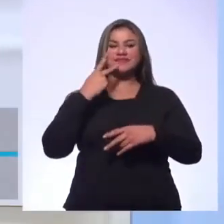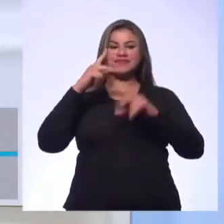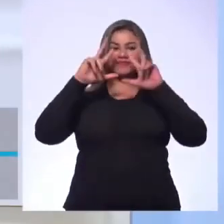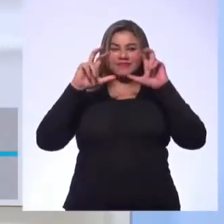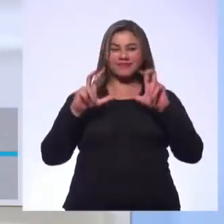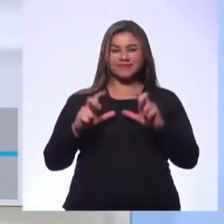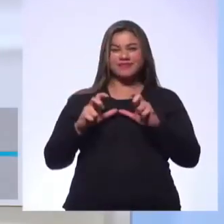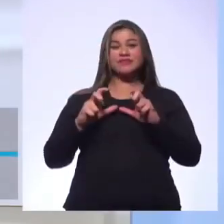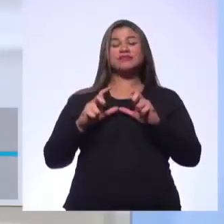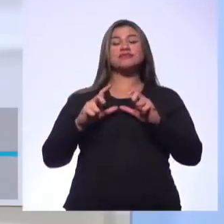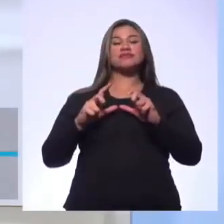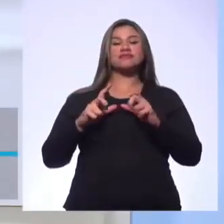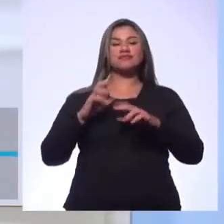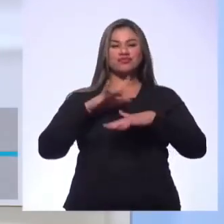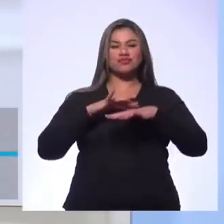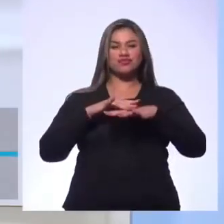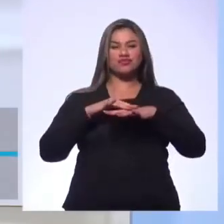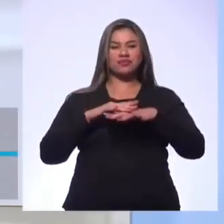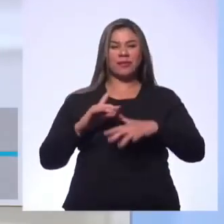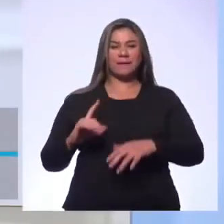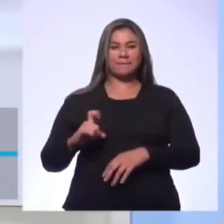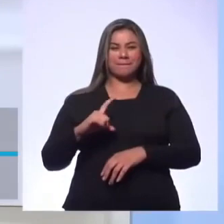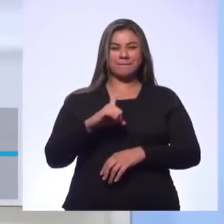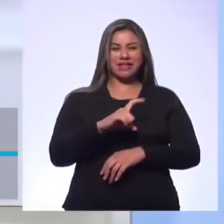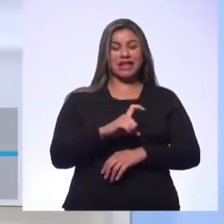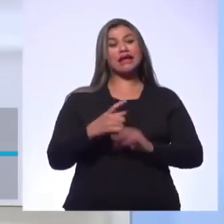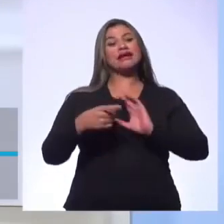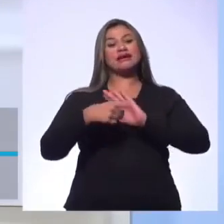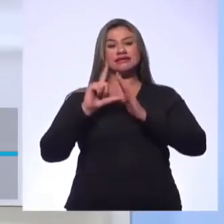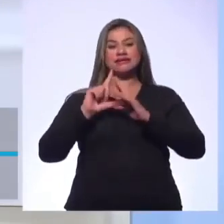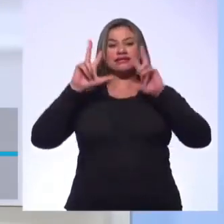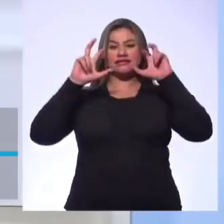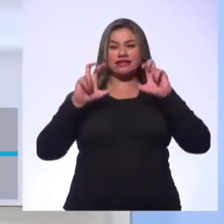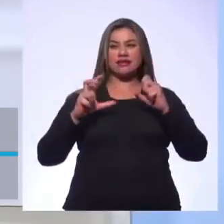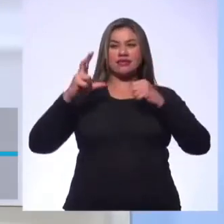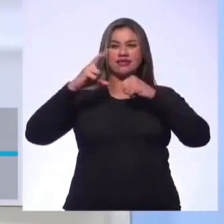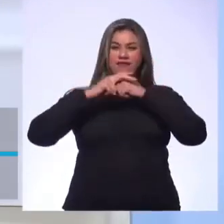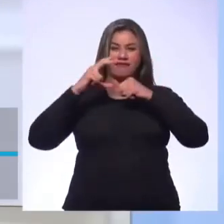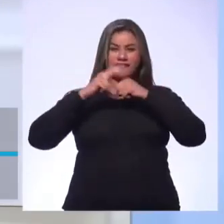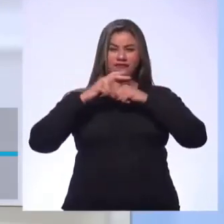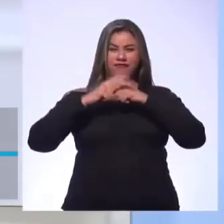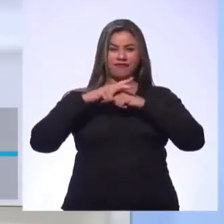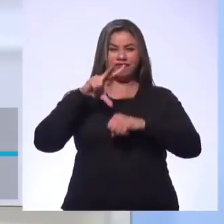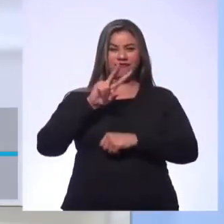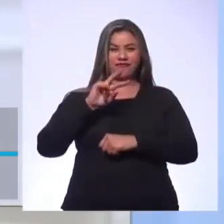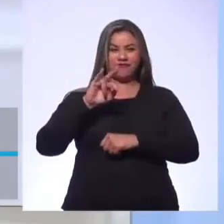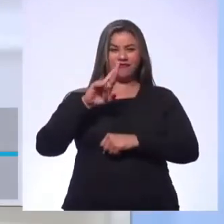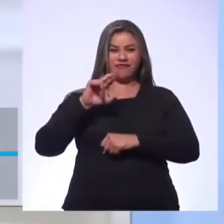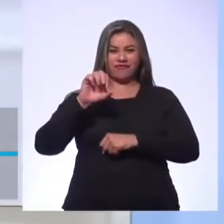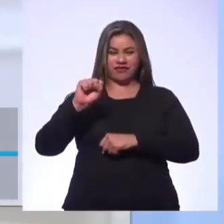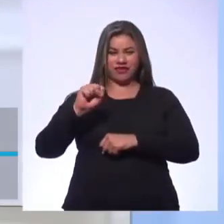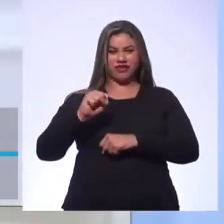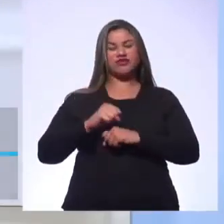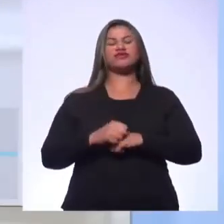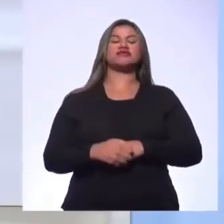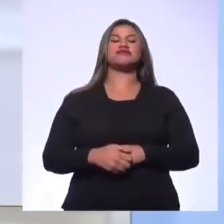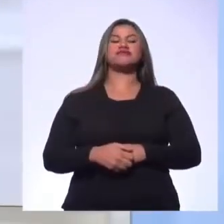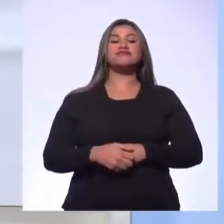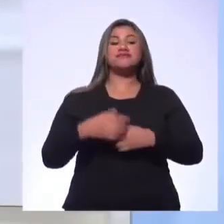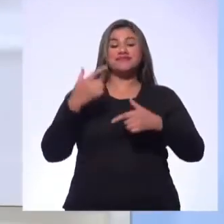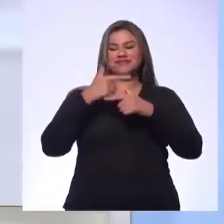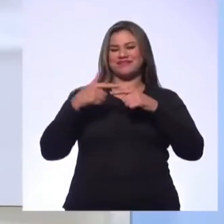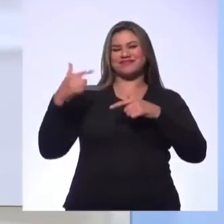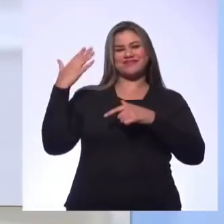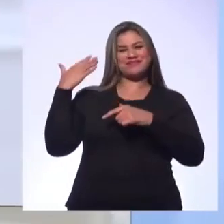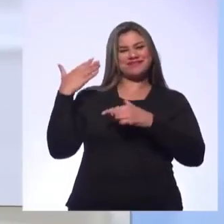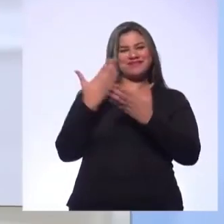infecções bacterianas, né? Eu falei um pouquinho sobre vírus na aula anterior, a gente ficou um tempinho aí sem ter aula, né? Eu quero então dar as boas-vindas a